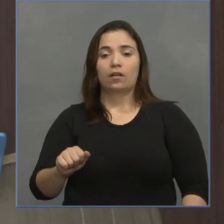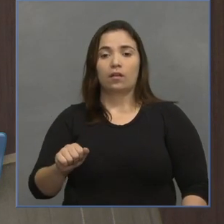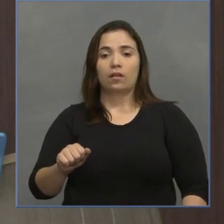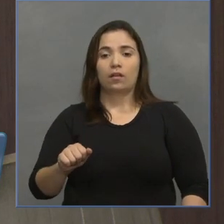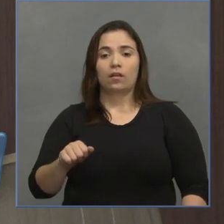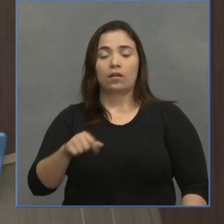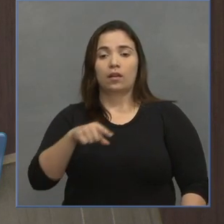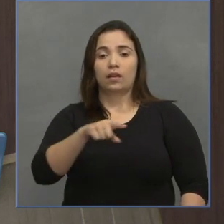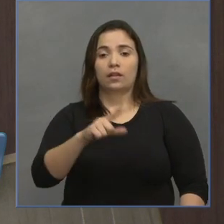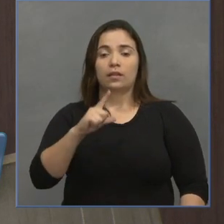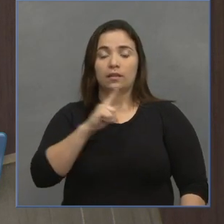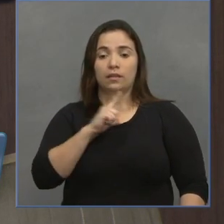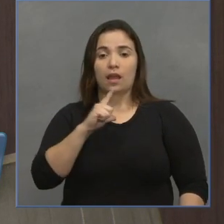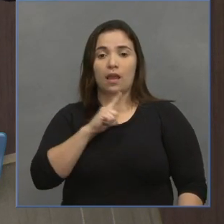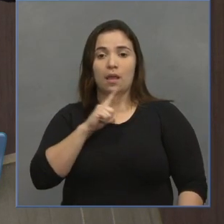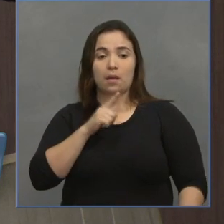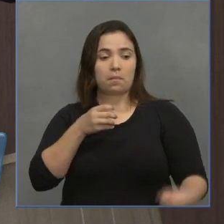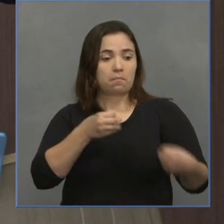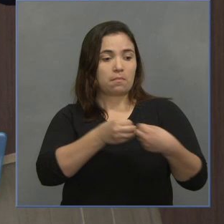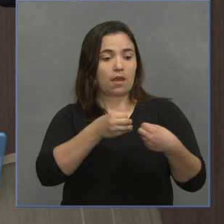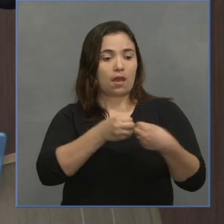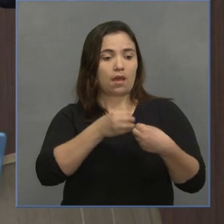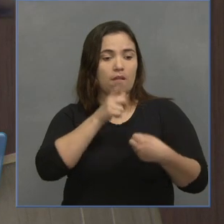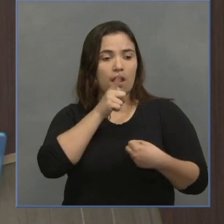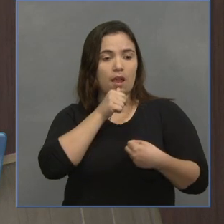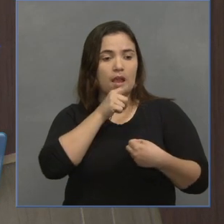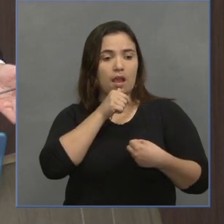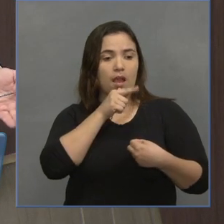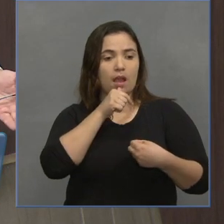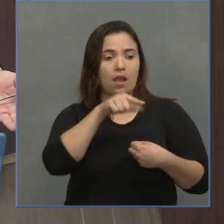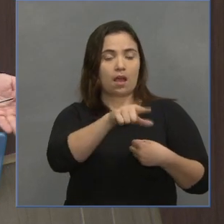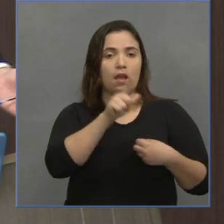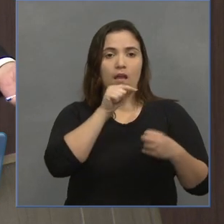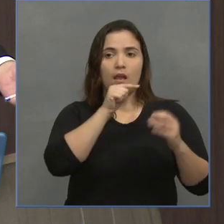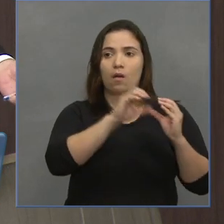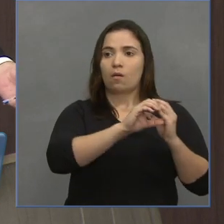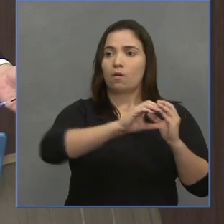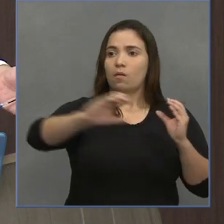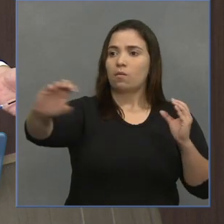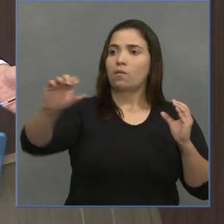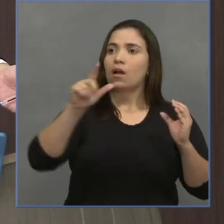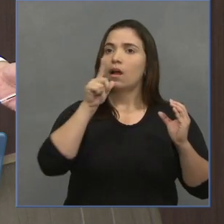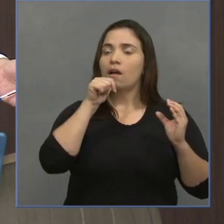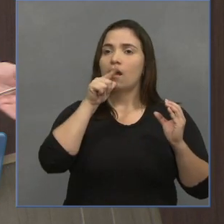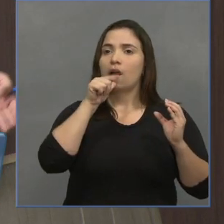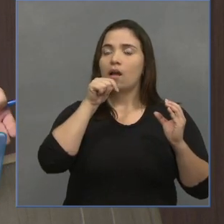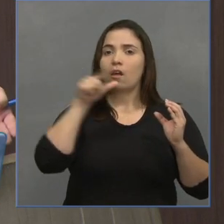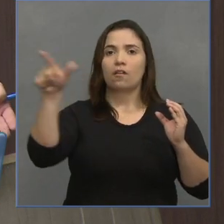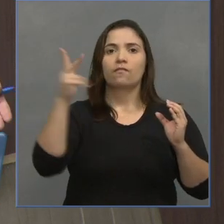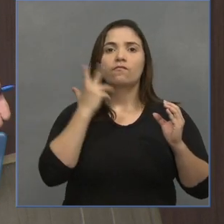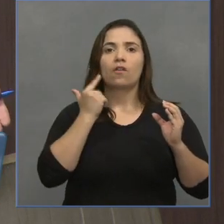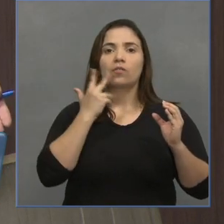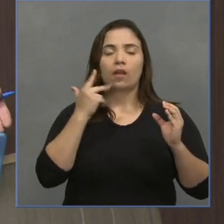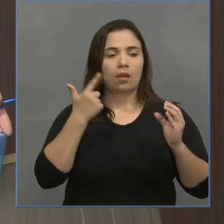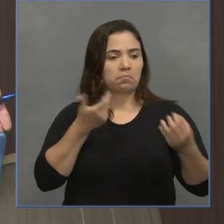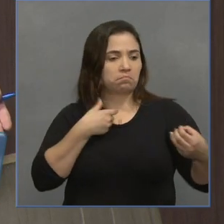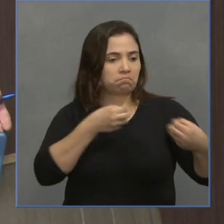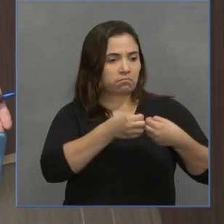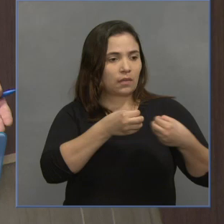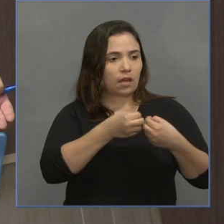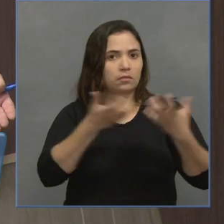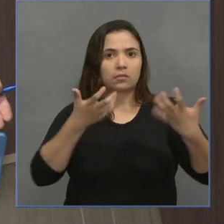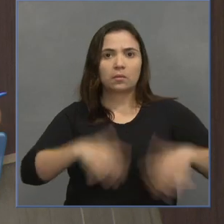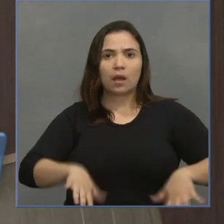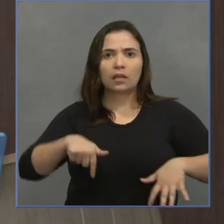a 1 quilômetro da água, e a água vai para Fortaleza, e eu que estou aqui em Morada Nova não posso pegar a água. Como é que chama isso? Injustiça